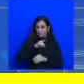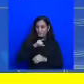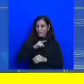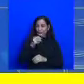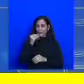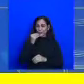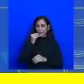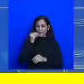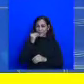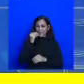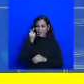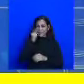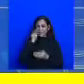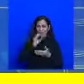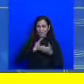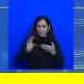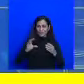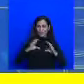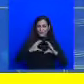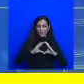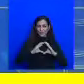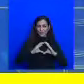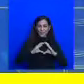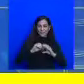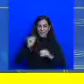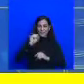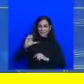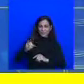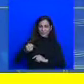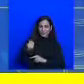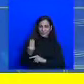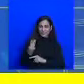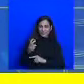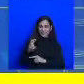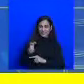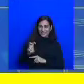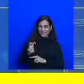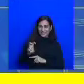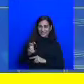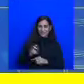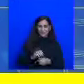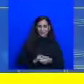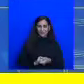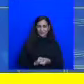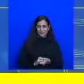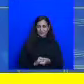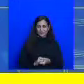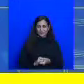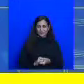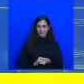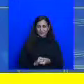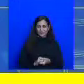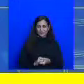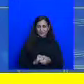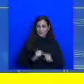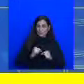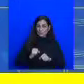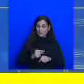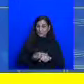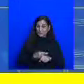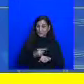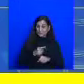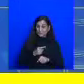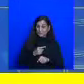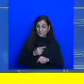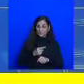chances. Bola azul 35, azul número 35. E pode ser agora,